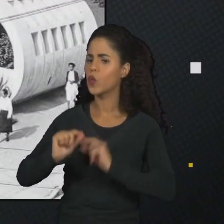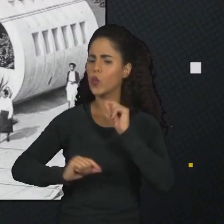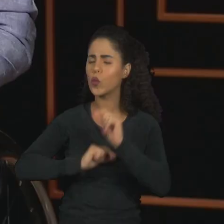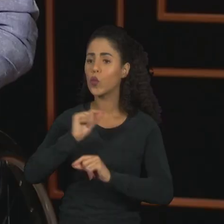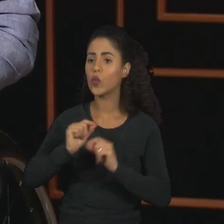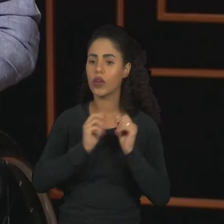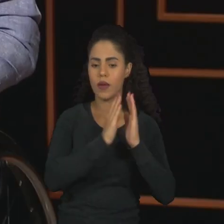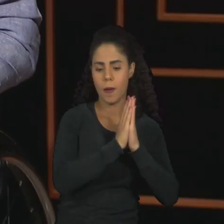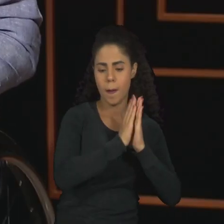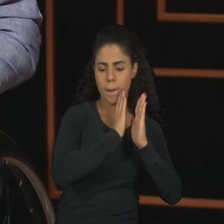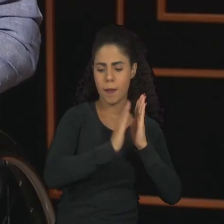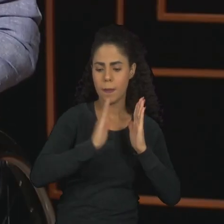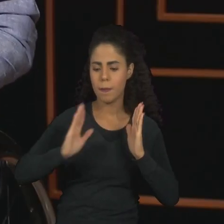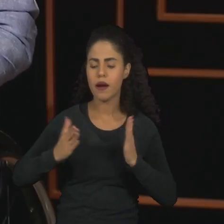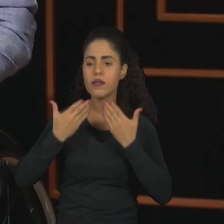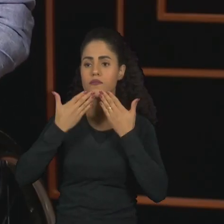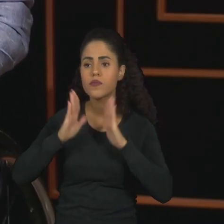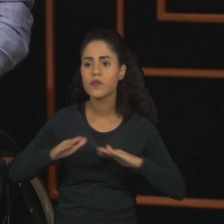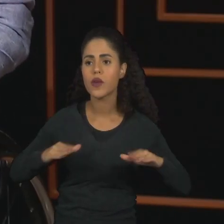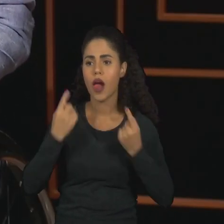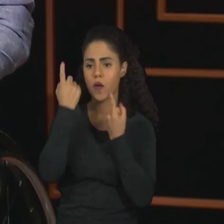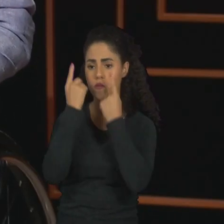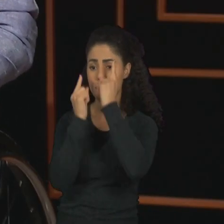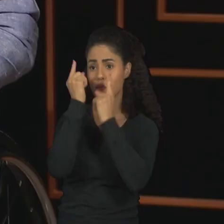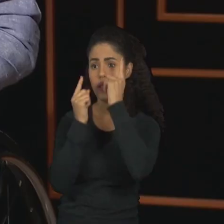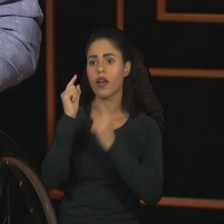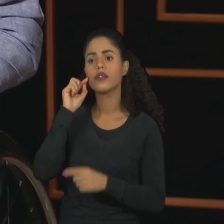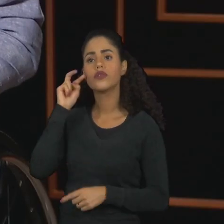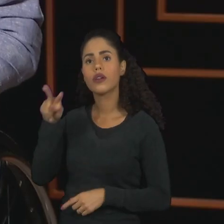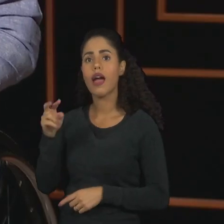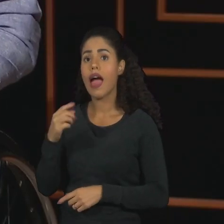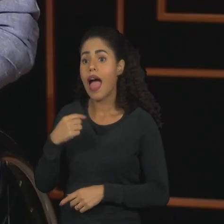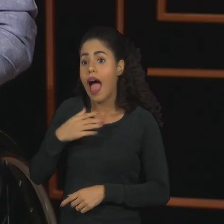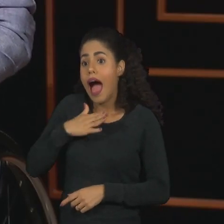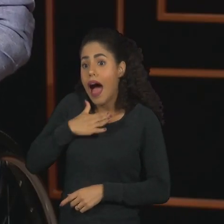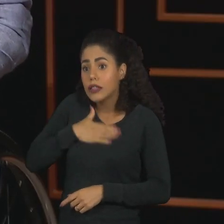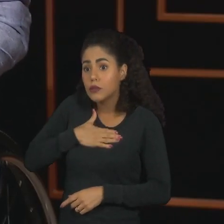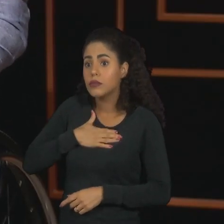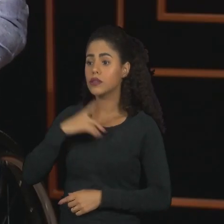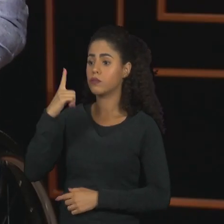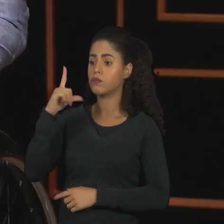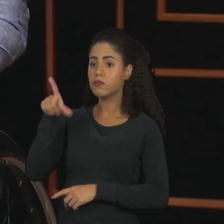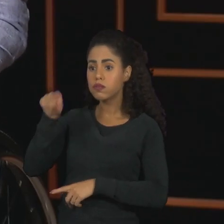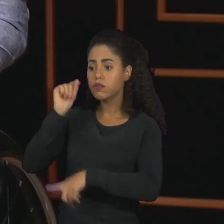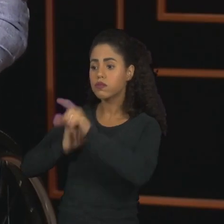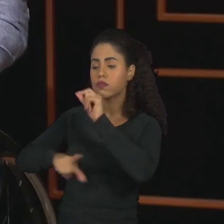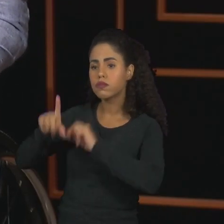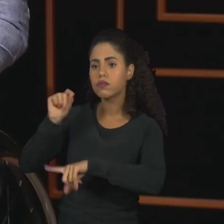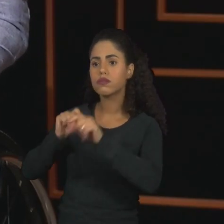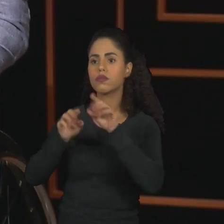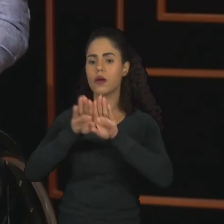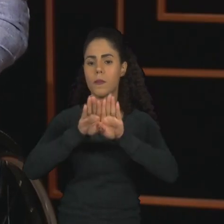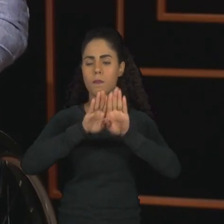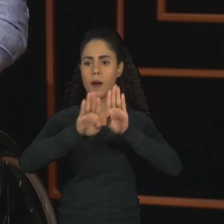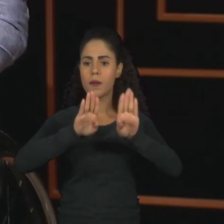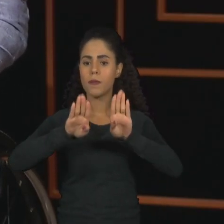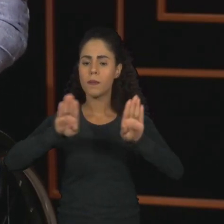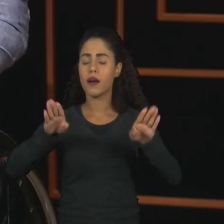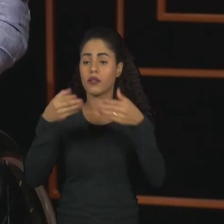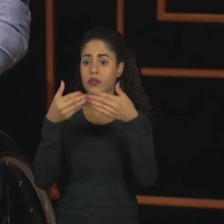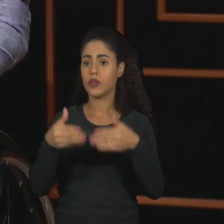da Biblioteca Infantil da Vila Prudente, foram as minhas obras que foram escolhidas para estar na exposição de